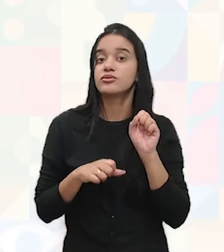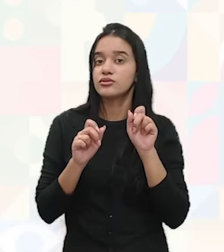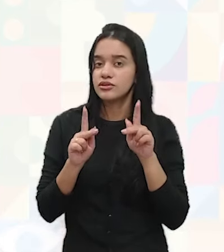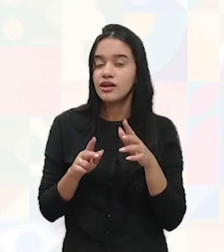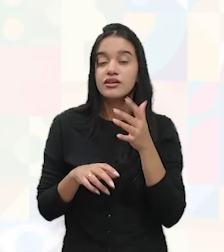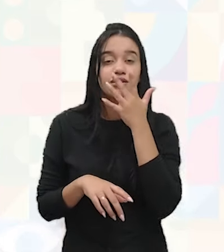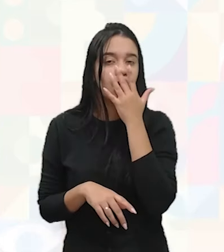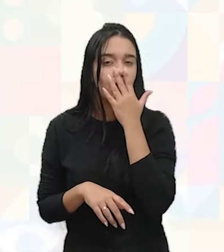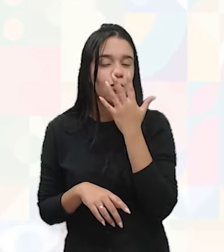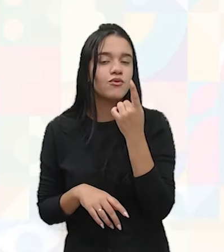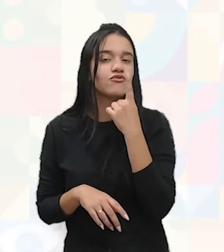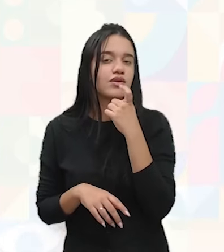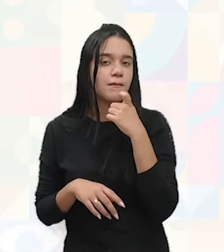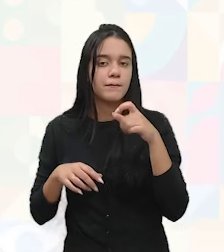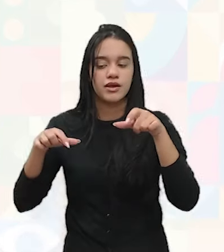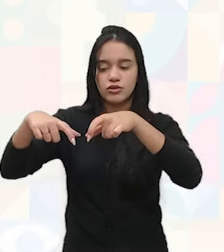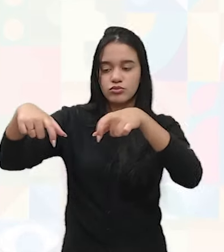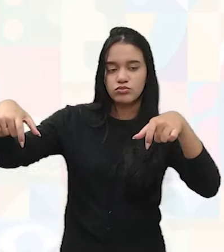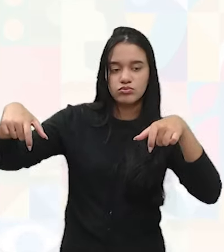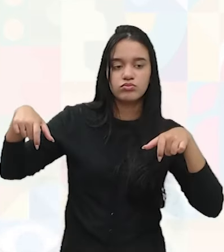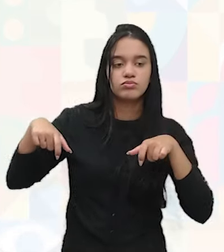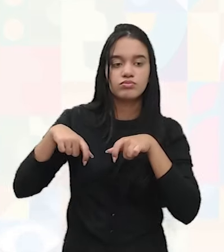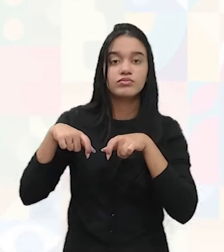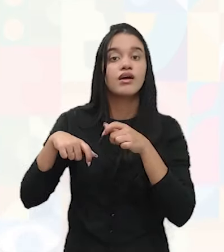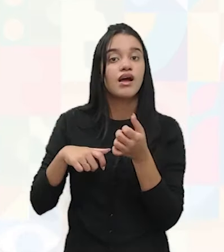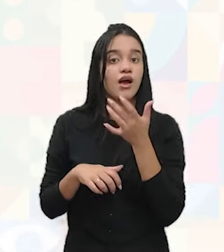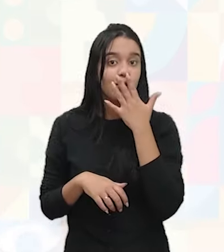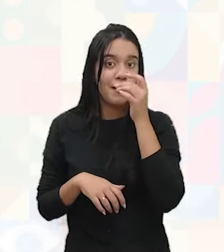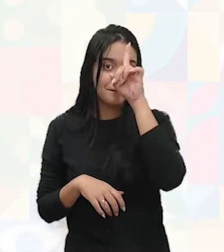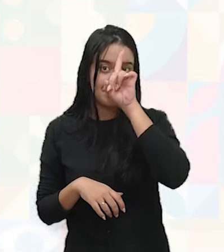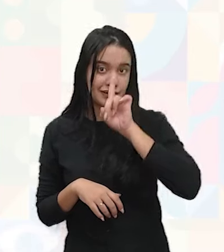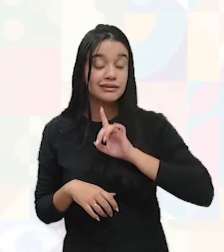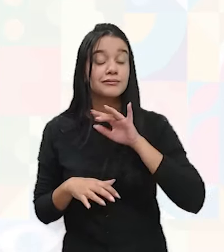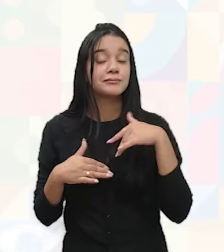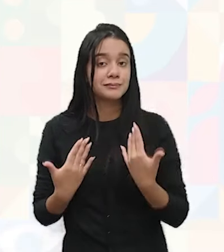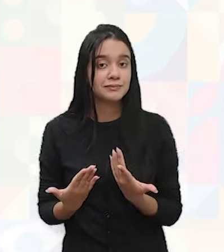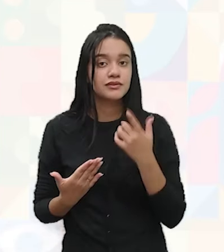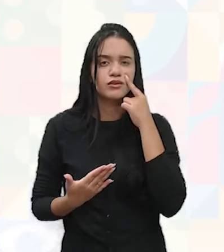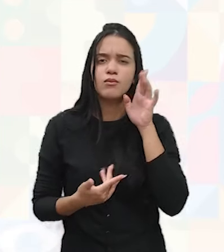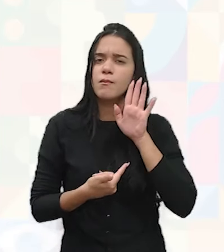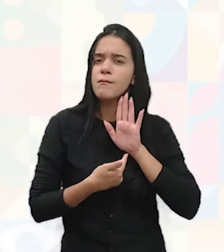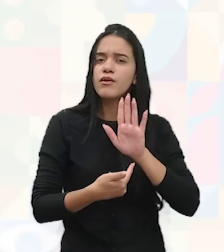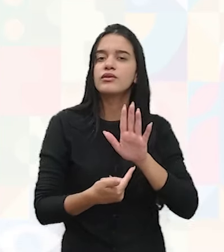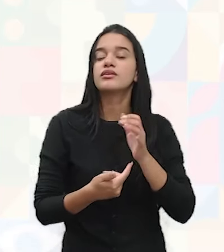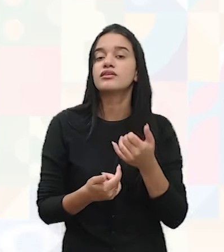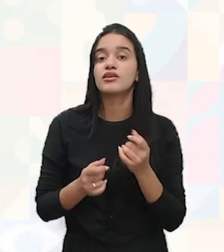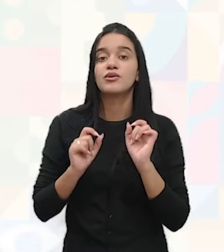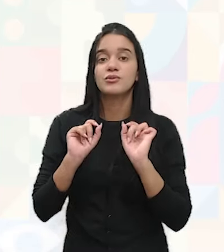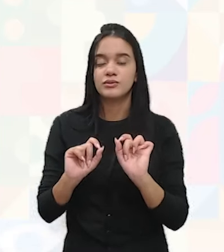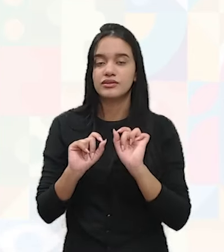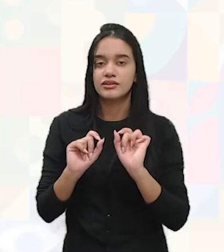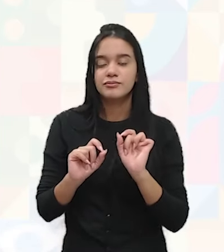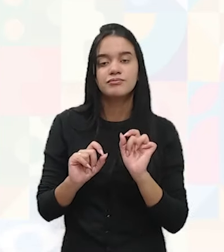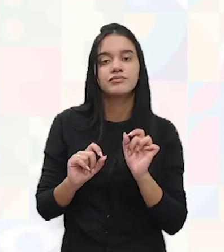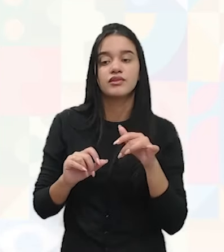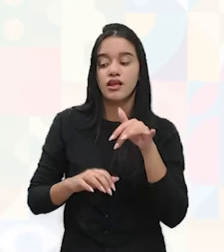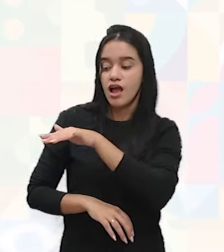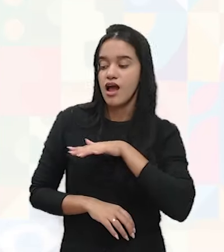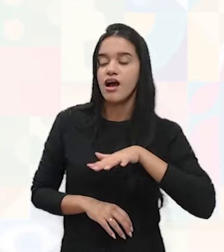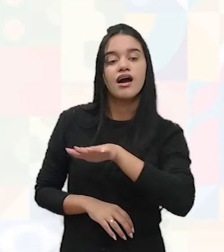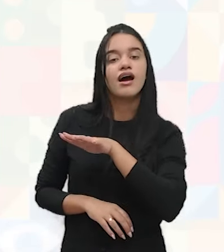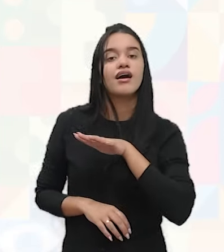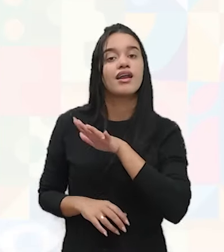cor vermelha com bordas amarelas Tá certo então essa sinalização é para indicar que aquela área ela